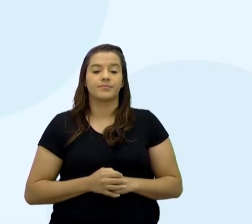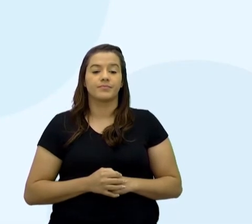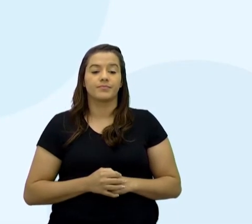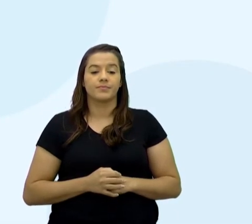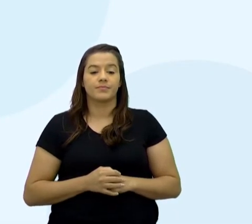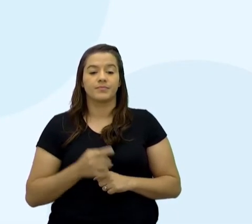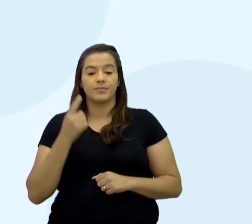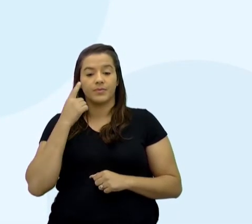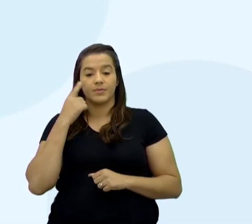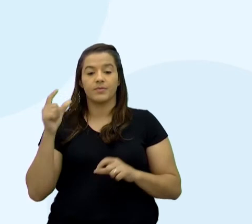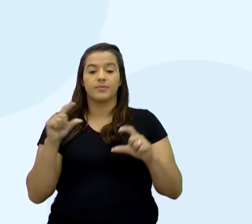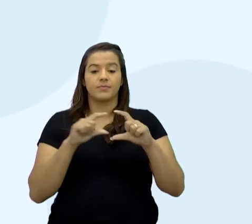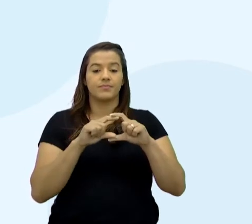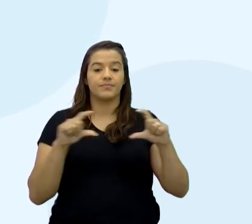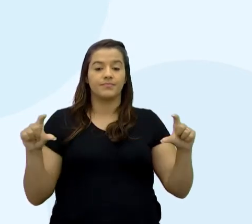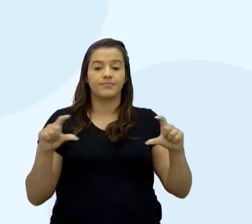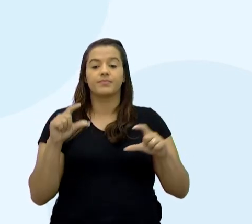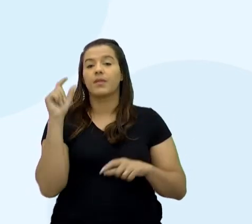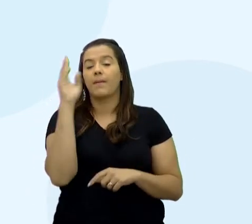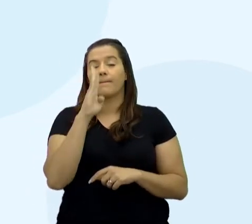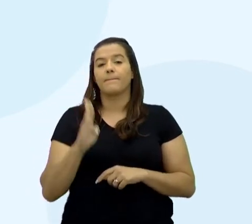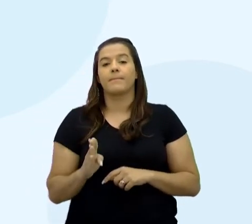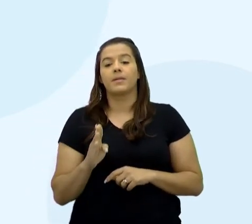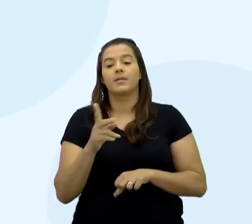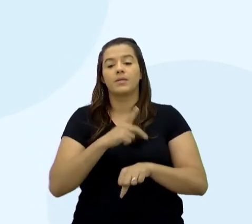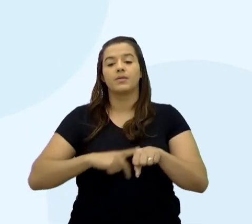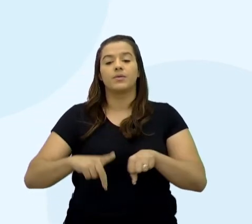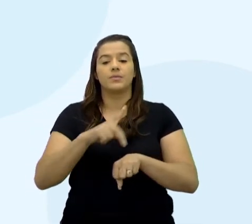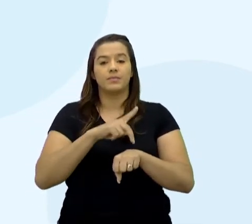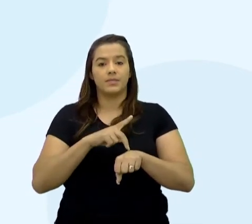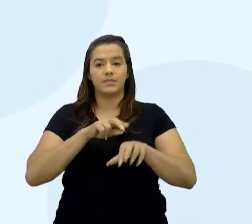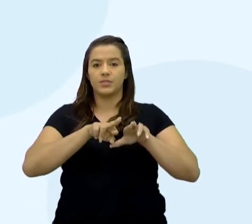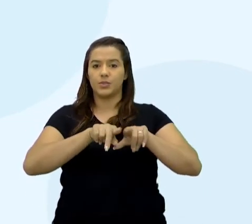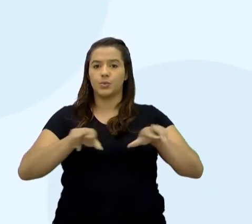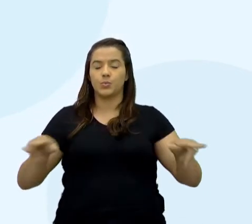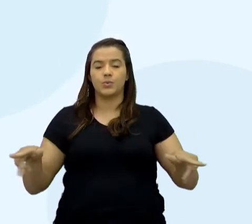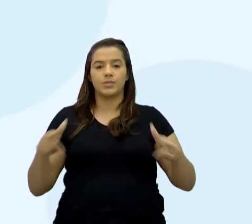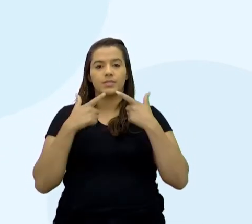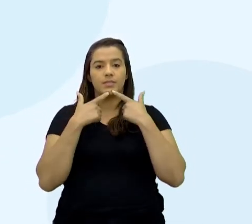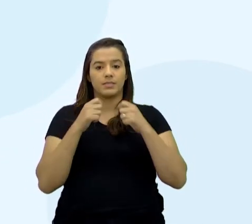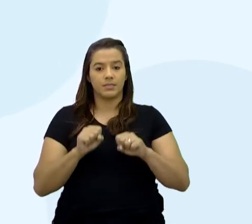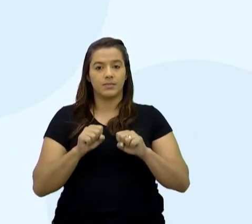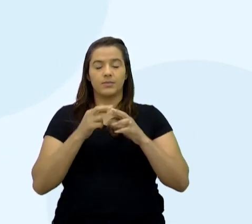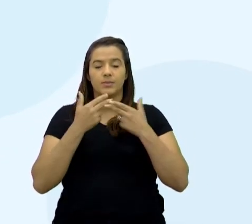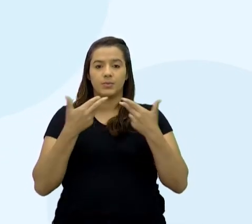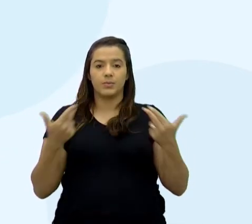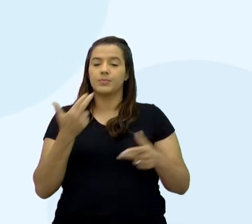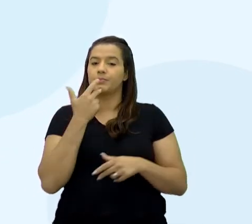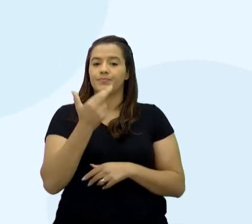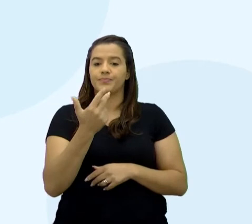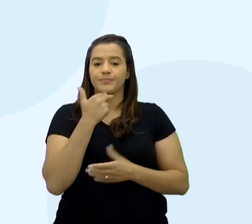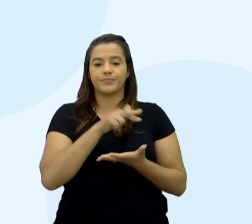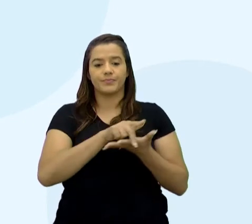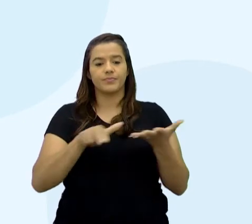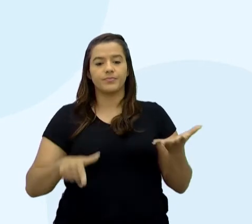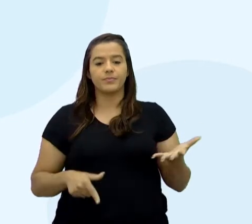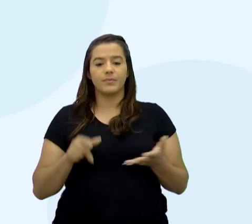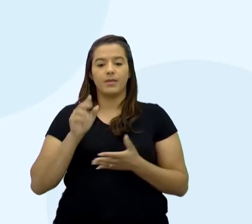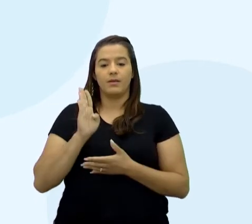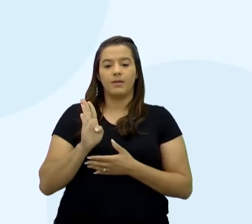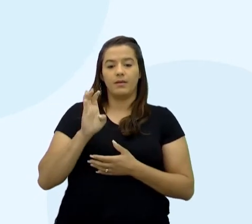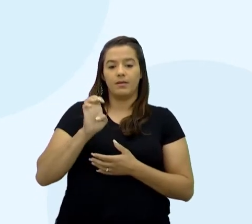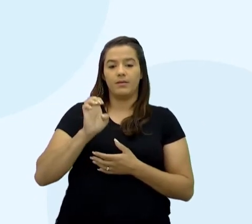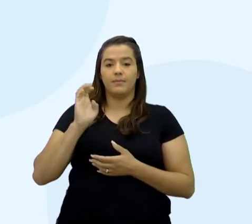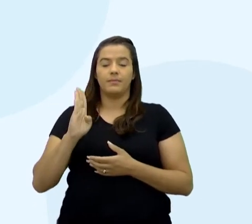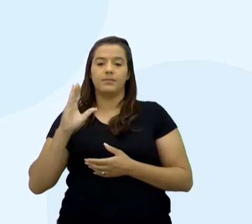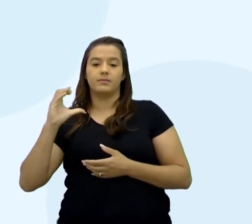um trecho do artigo Brasil, um país de muitas línguas, por Plenarinho, publicado na EBC Memória, lá